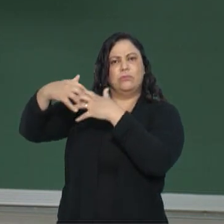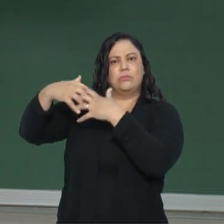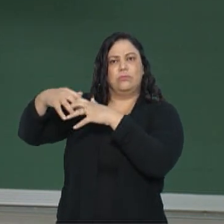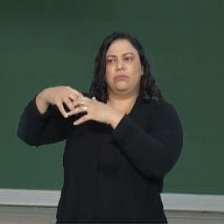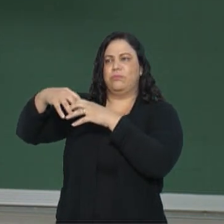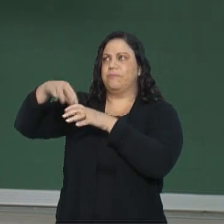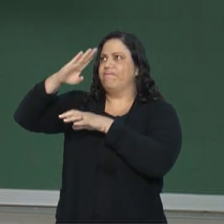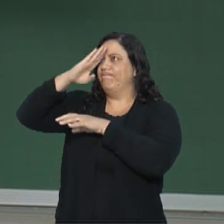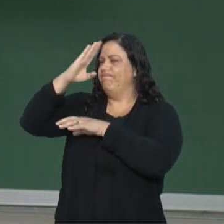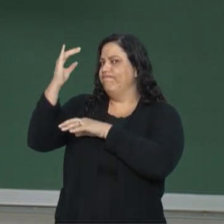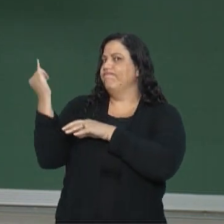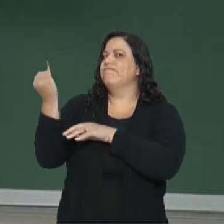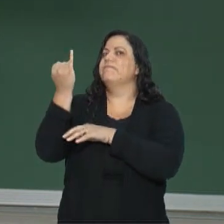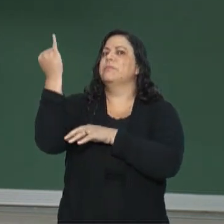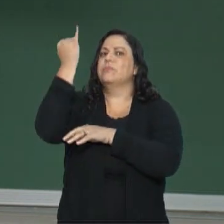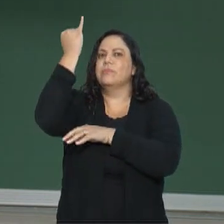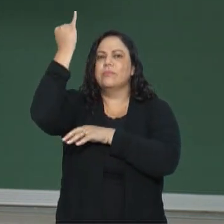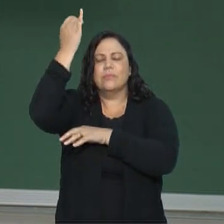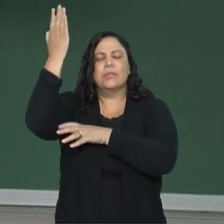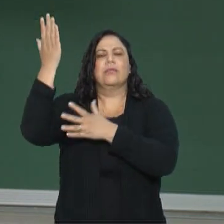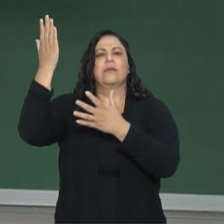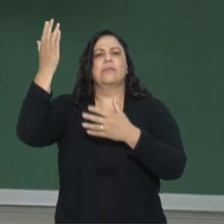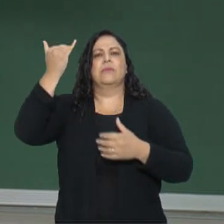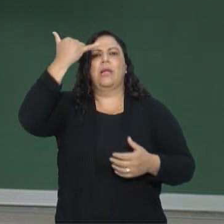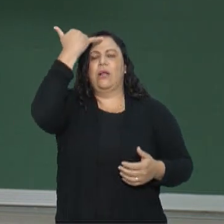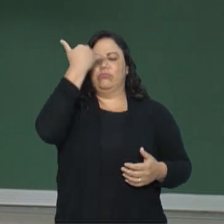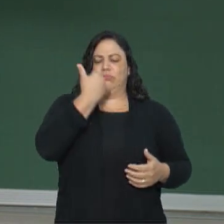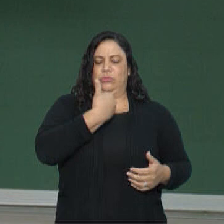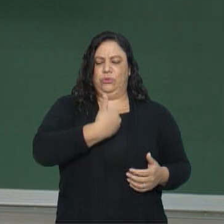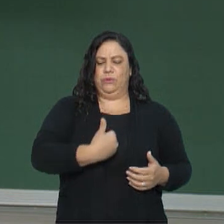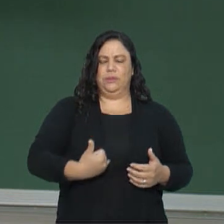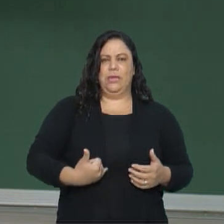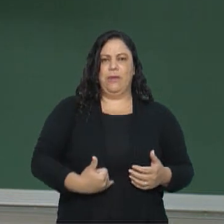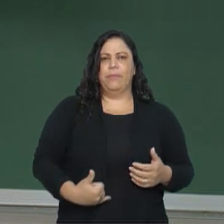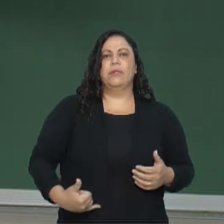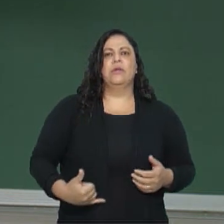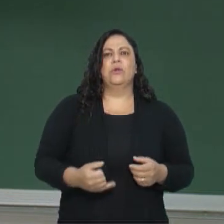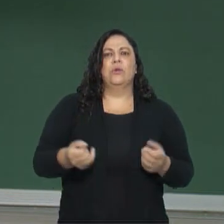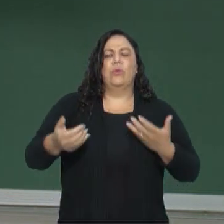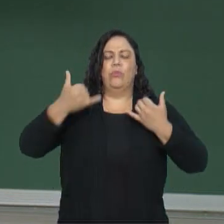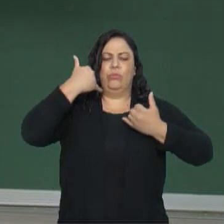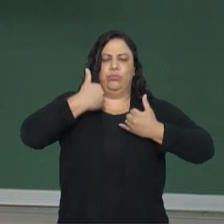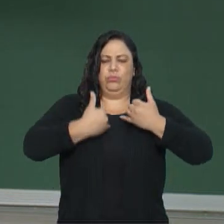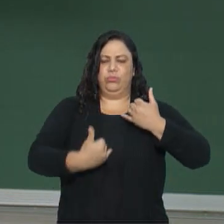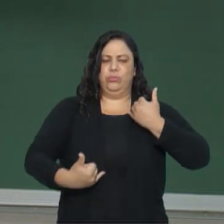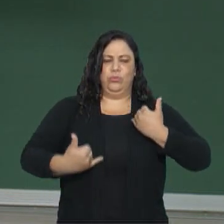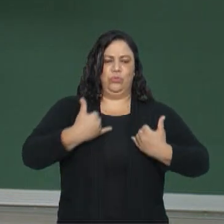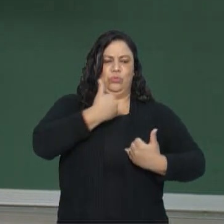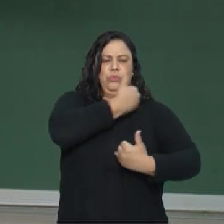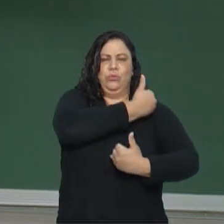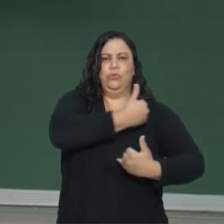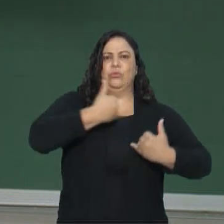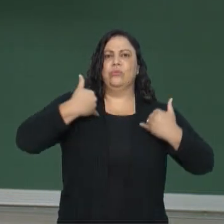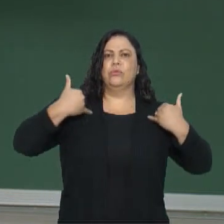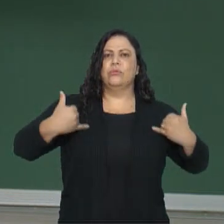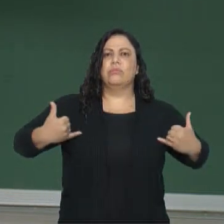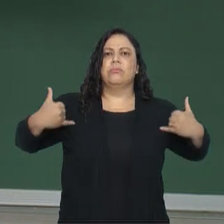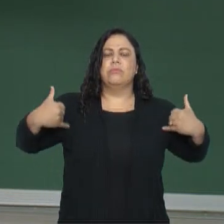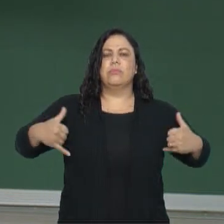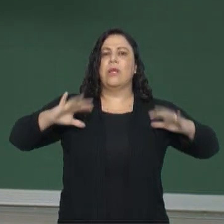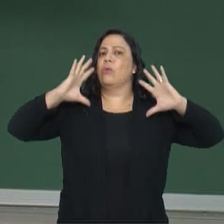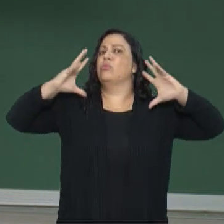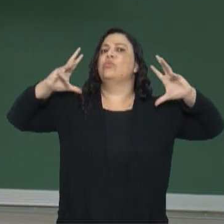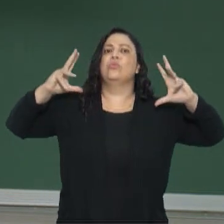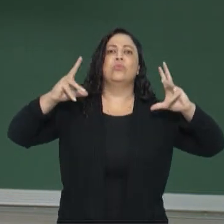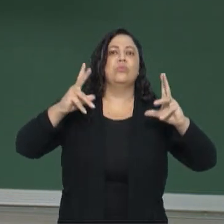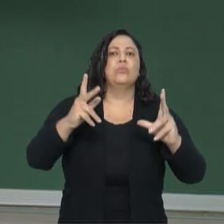essenciais, importantes, que fazem parte do sistema nervoso, como é perfeito, ele conduz, ele realiza todos esses processos da